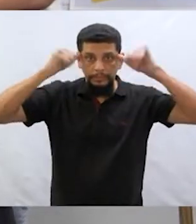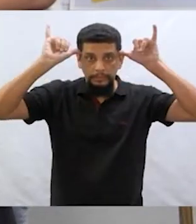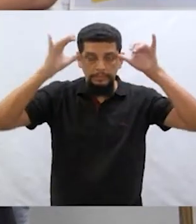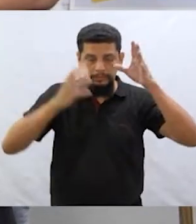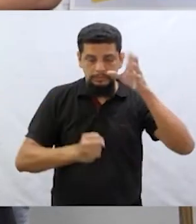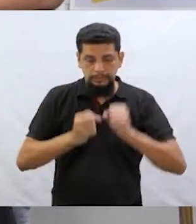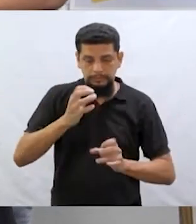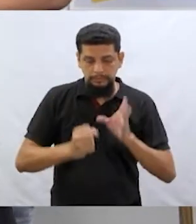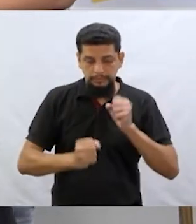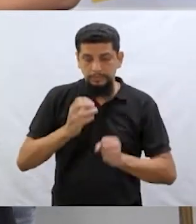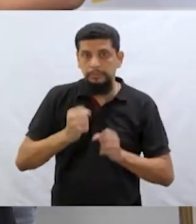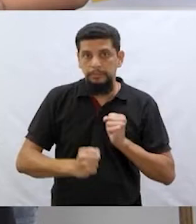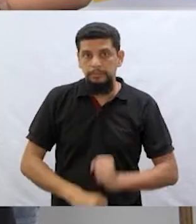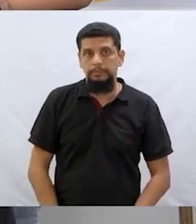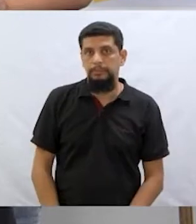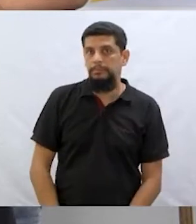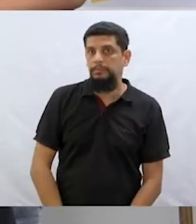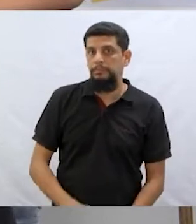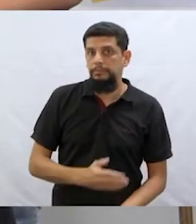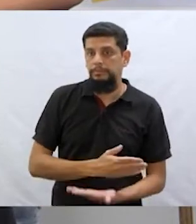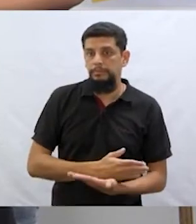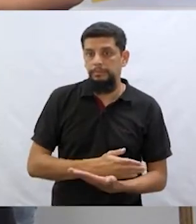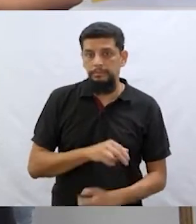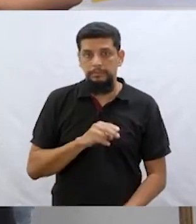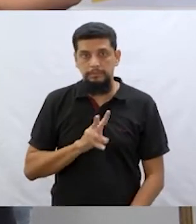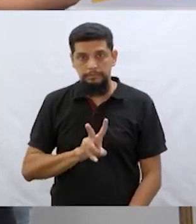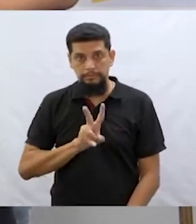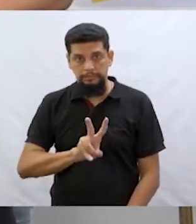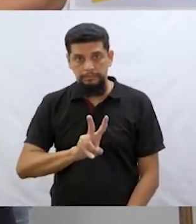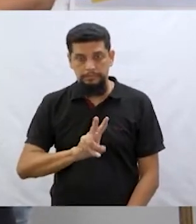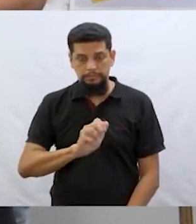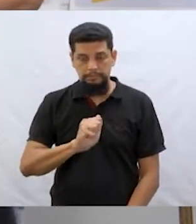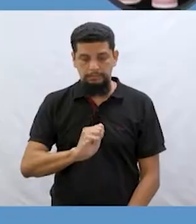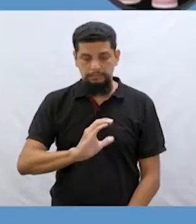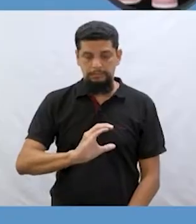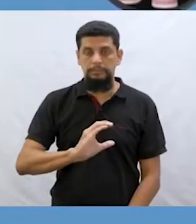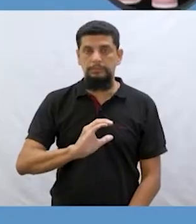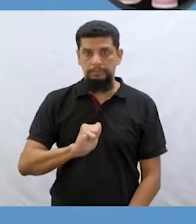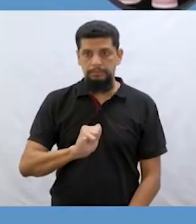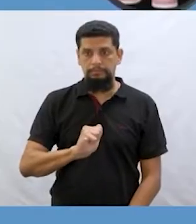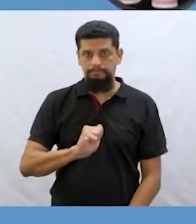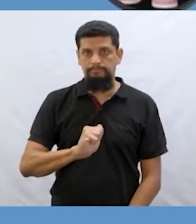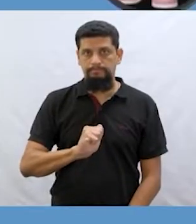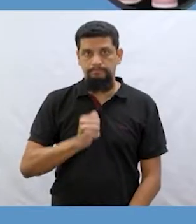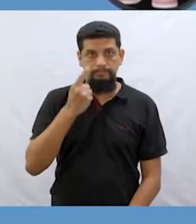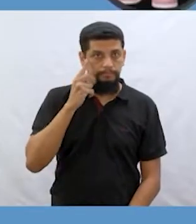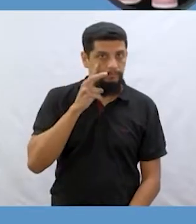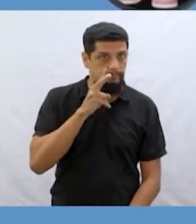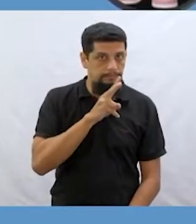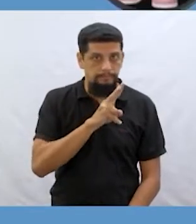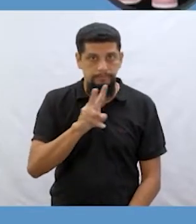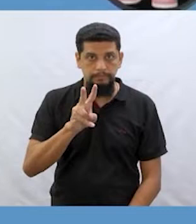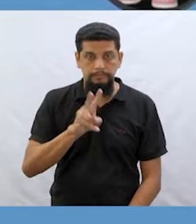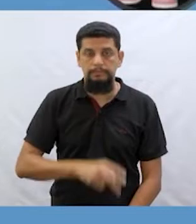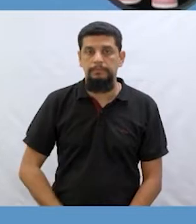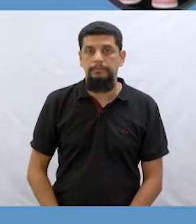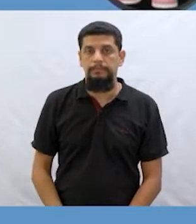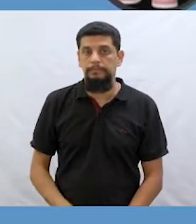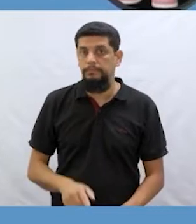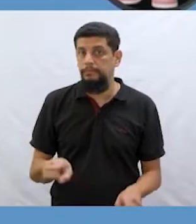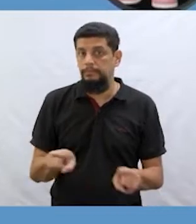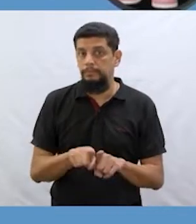Opa! Temos o animal, a vaca. Ah, tá. Então, nós temos ali, ó, a vaca. Isso. Olha a letra igual